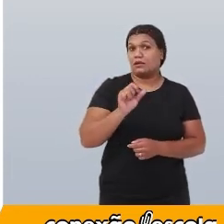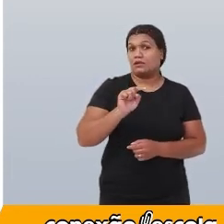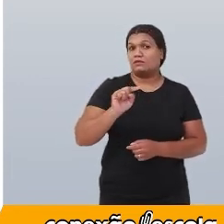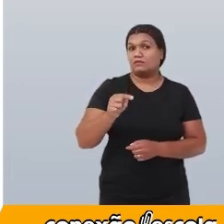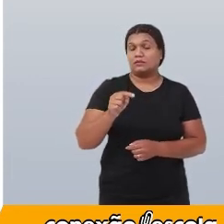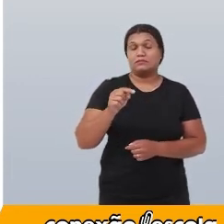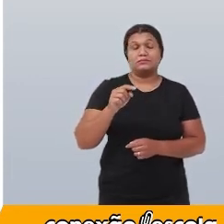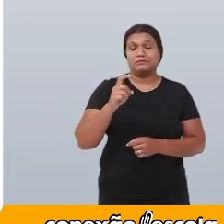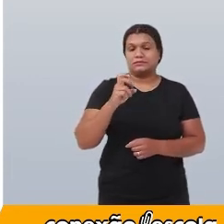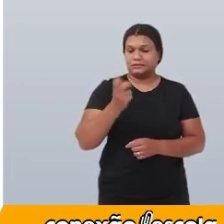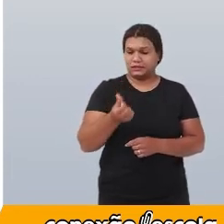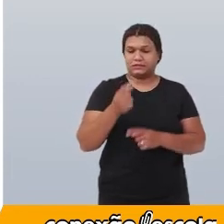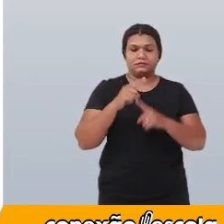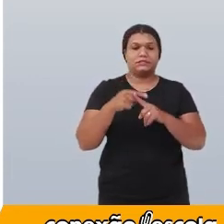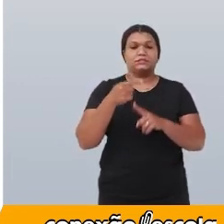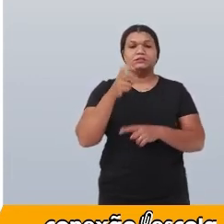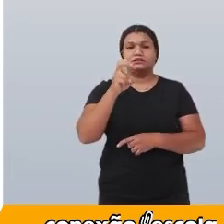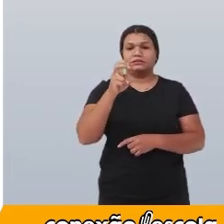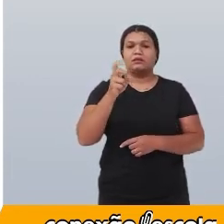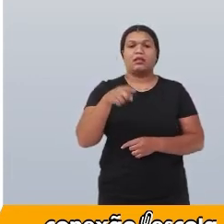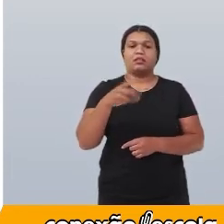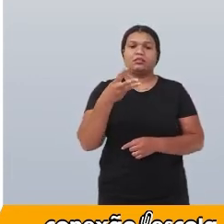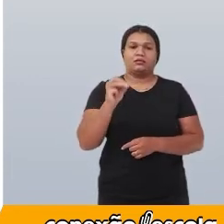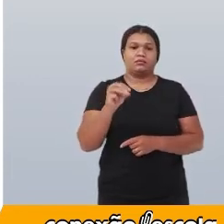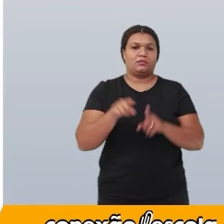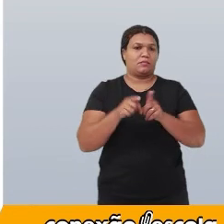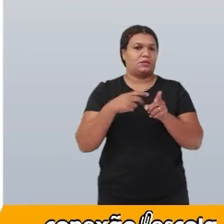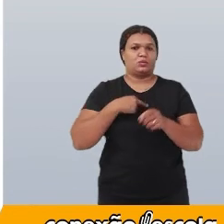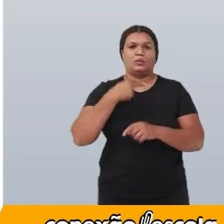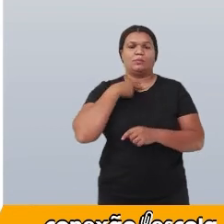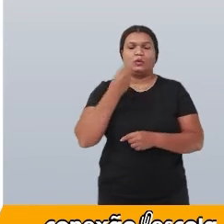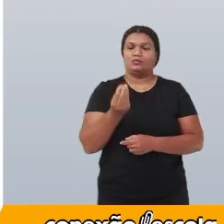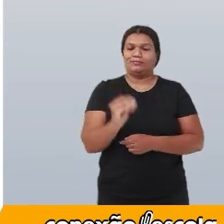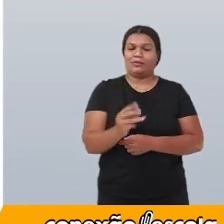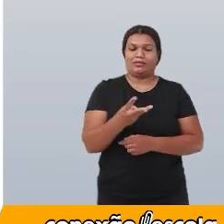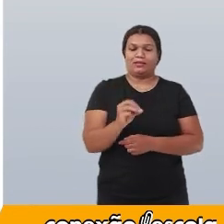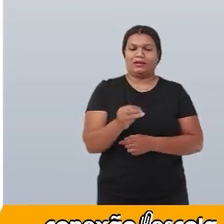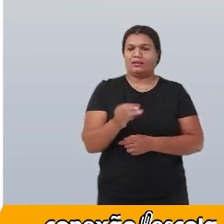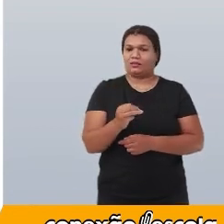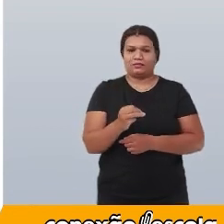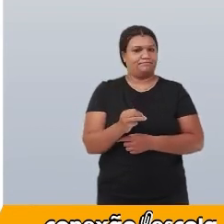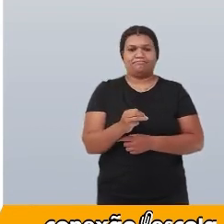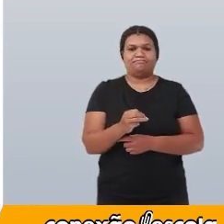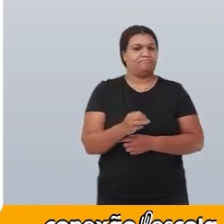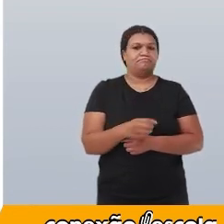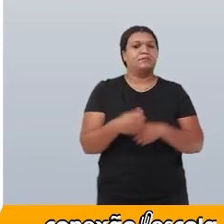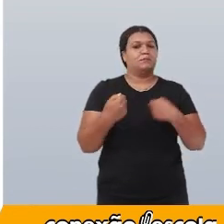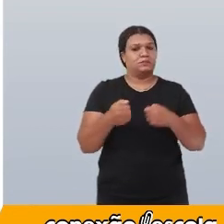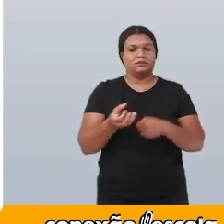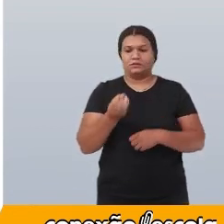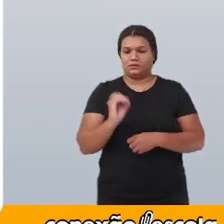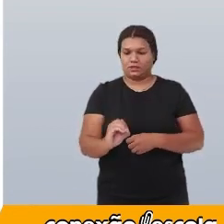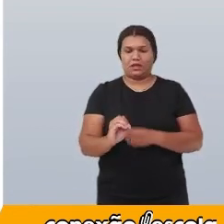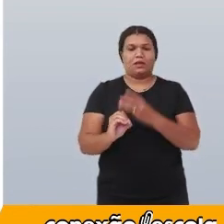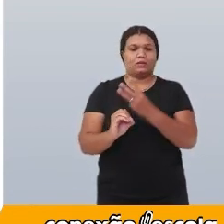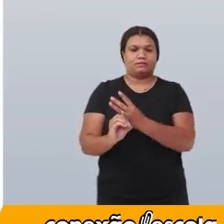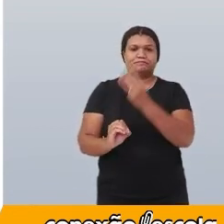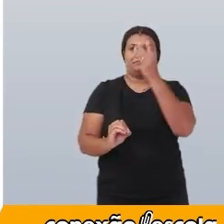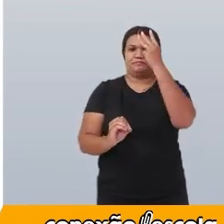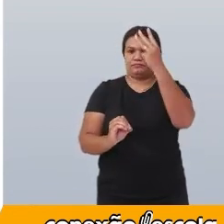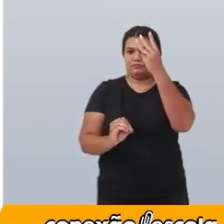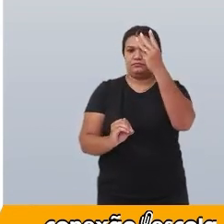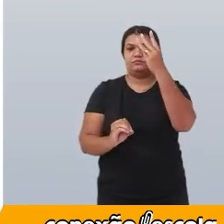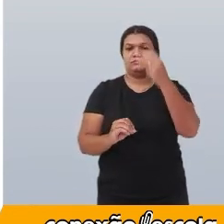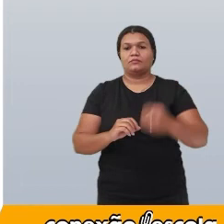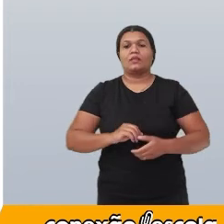é 30. Porém, eu não posso colocar o número 30 embaixo. Então, fica o zero